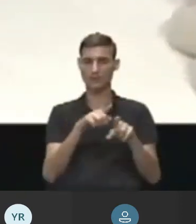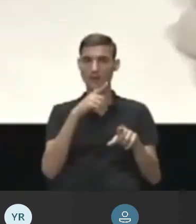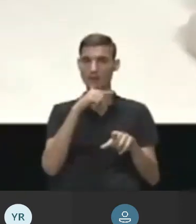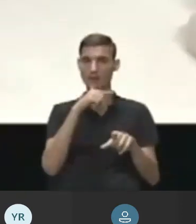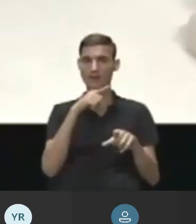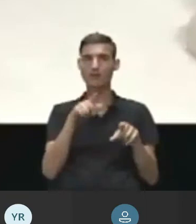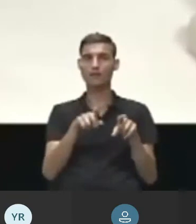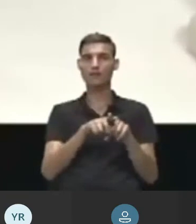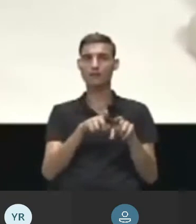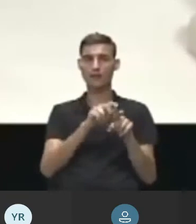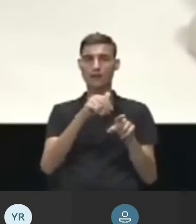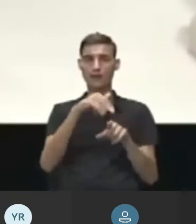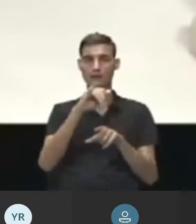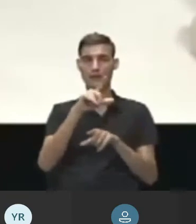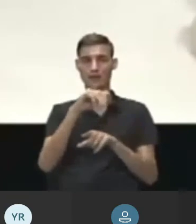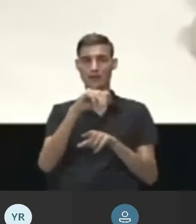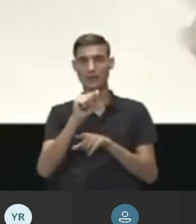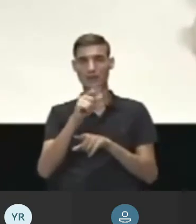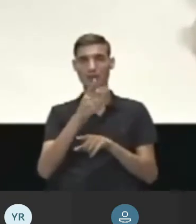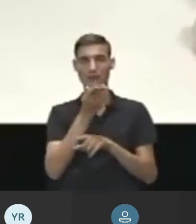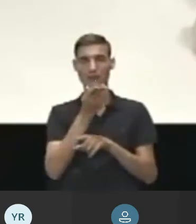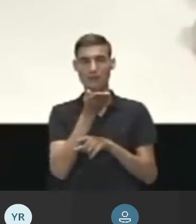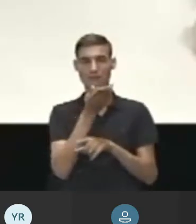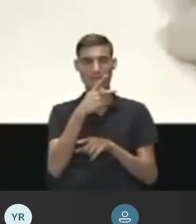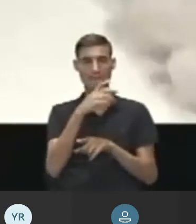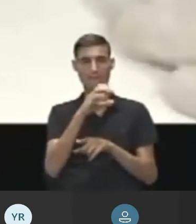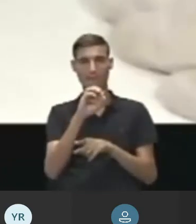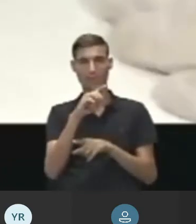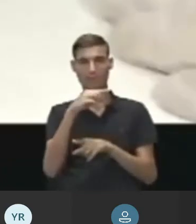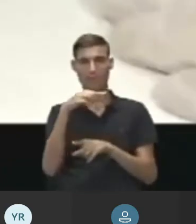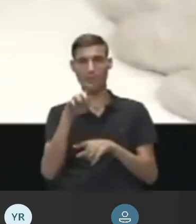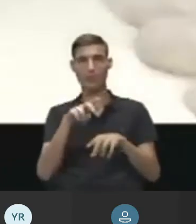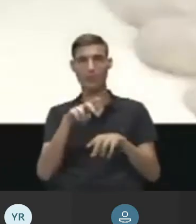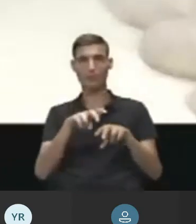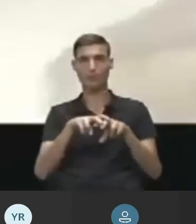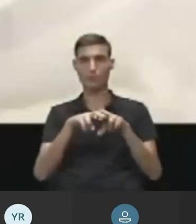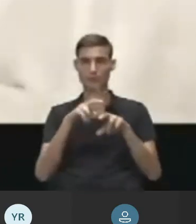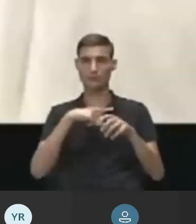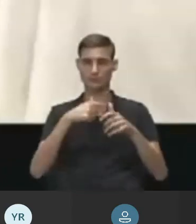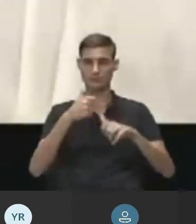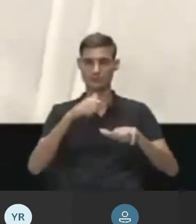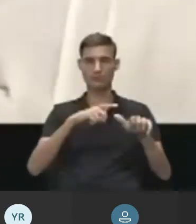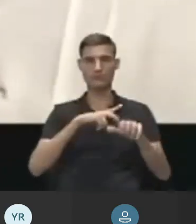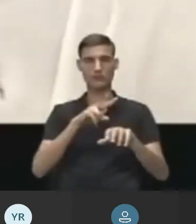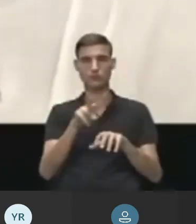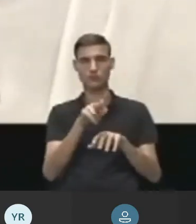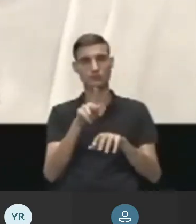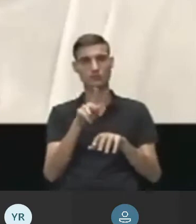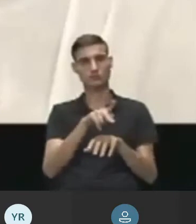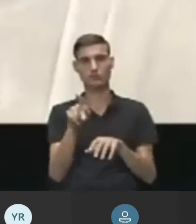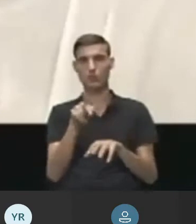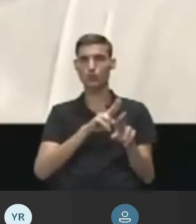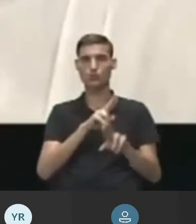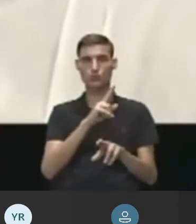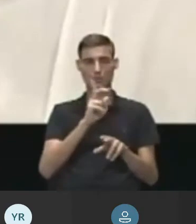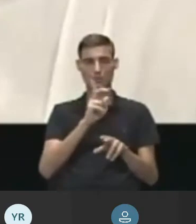a anilina ela tem essa coloração aí mais escura. Então aí tem cerca de 1 grama que a gente pesou